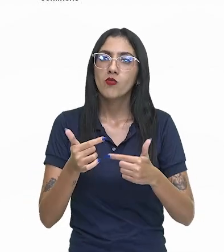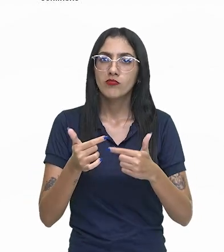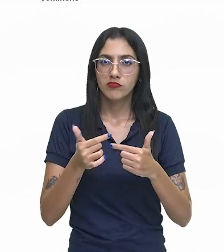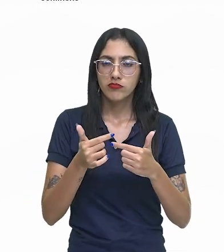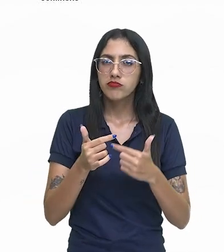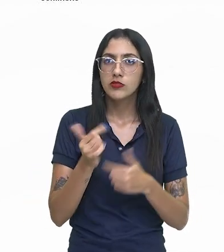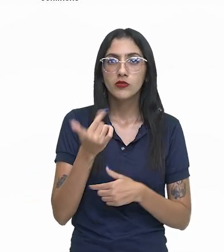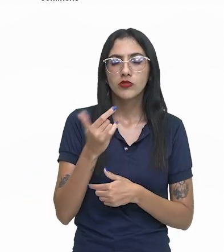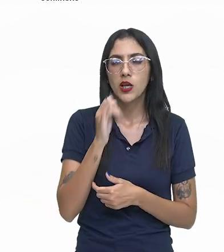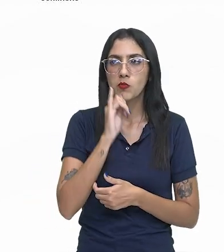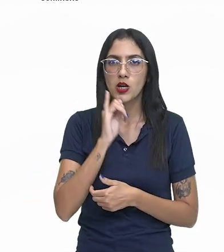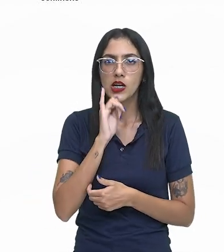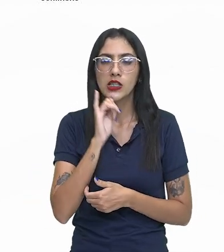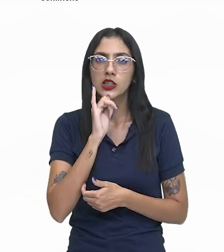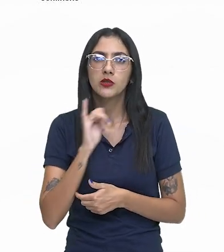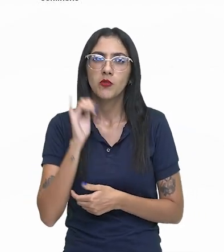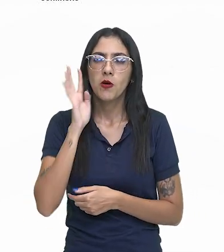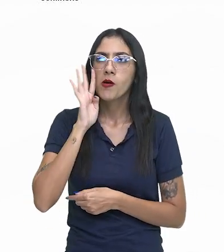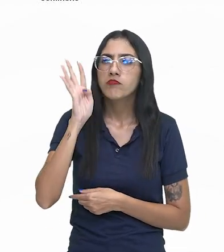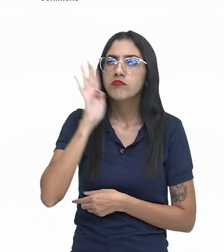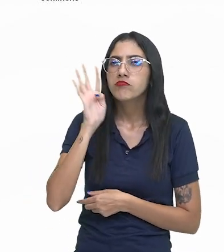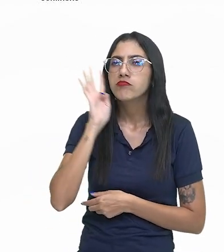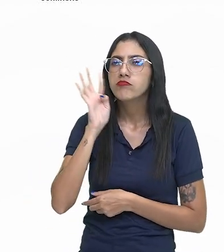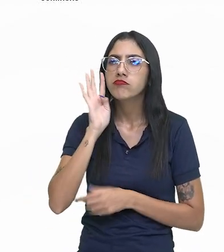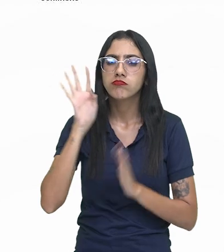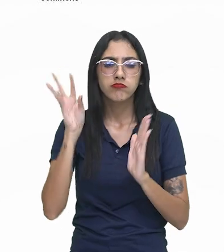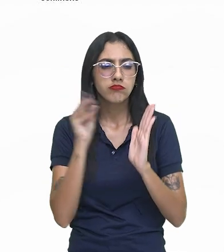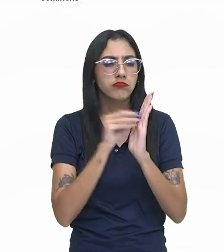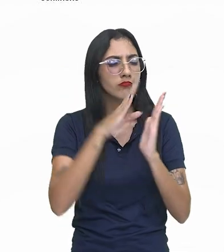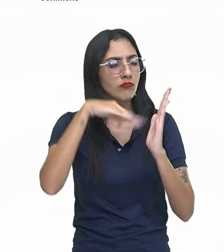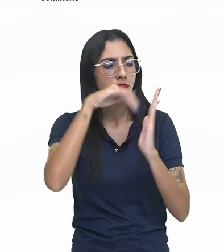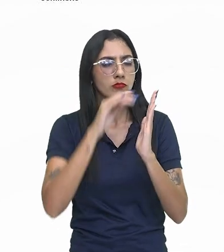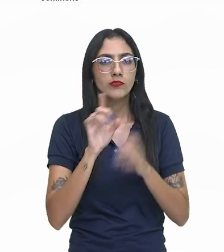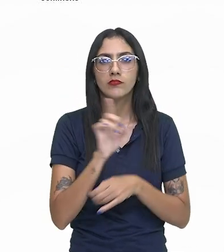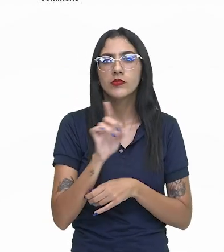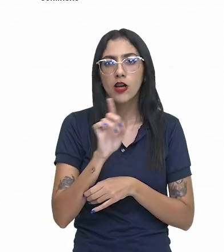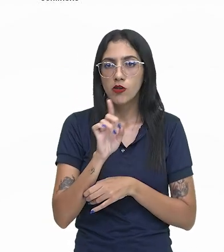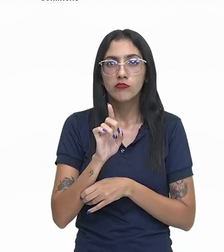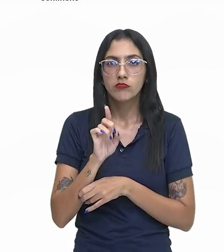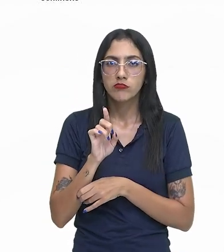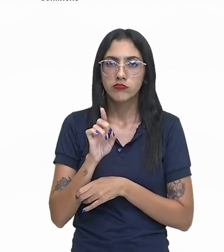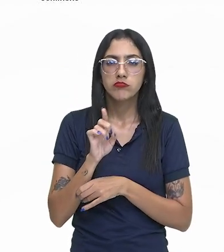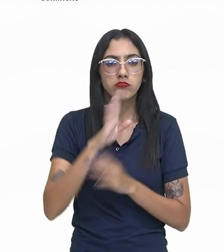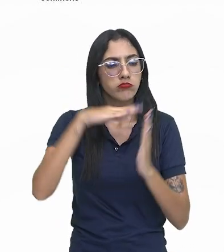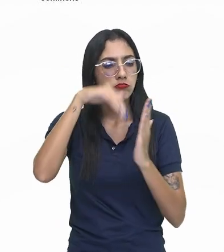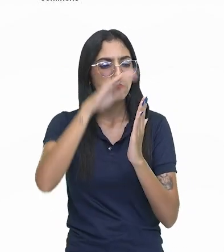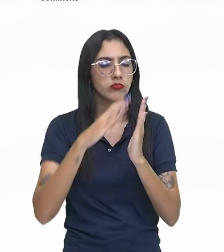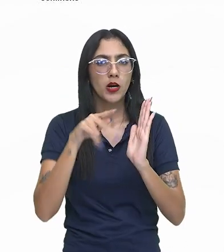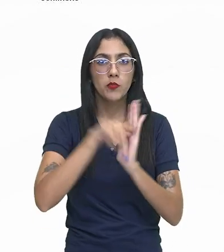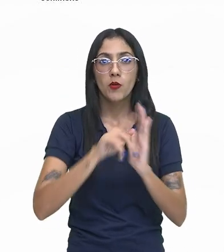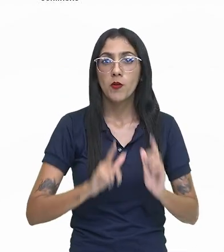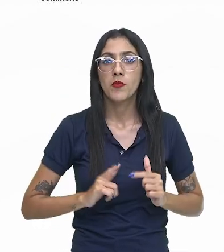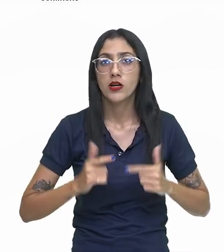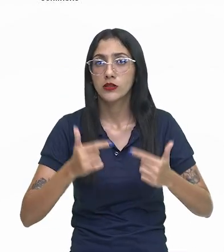eles não colocam nada que fosse imaginado, eles fazem representações de cenas, são coisas